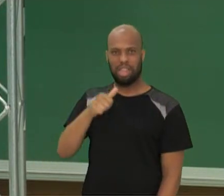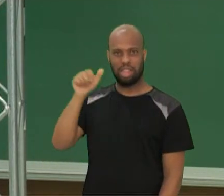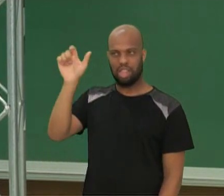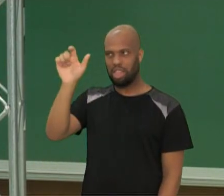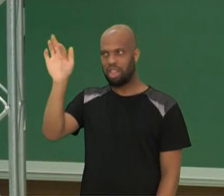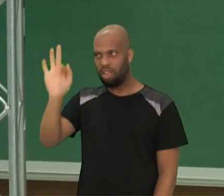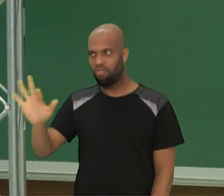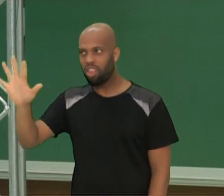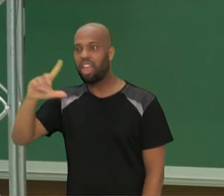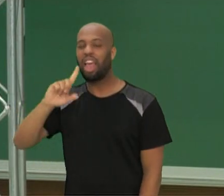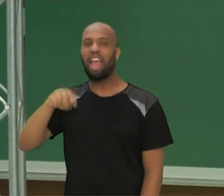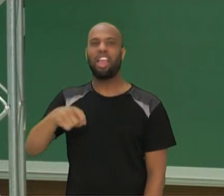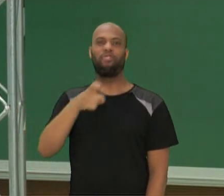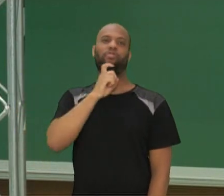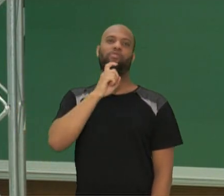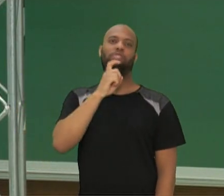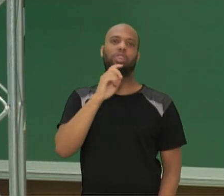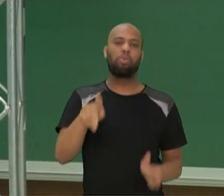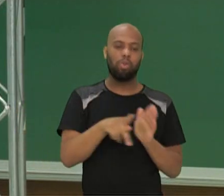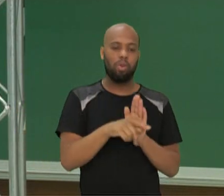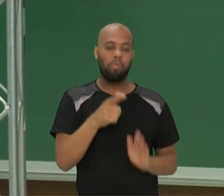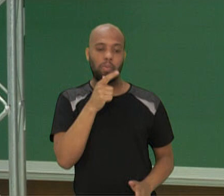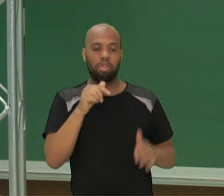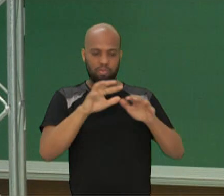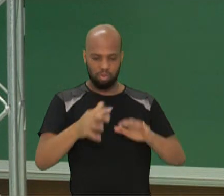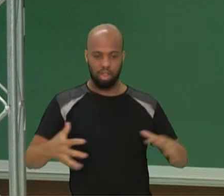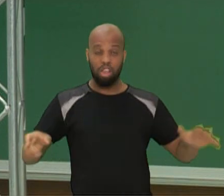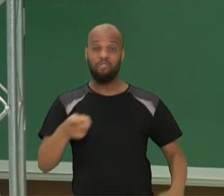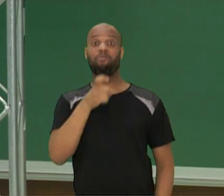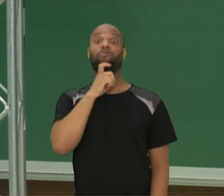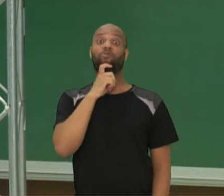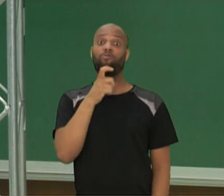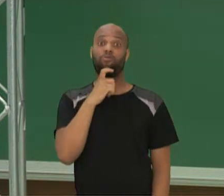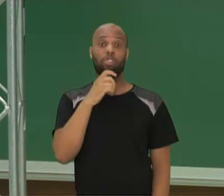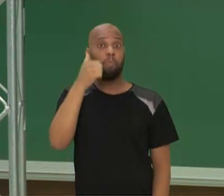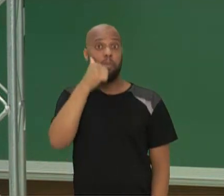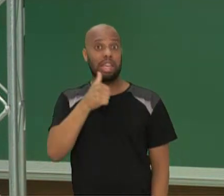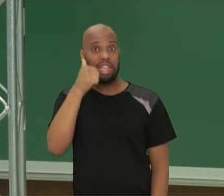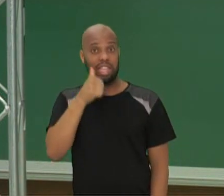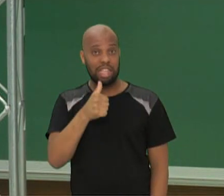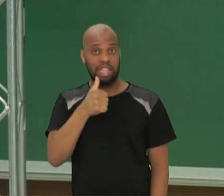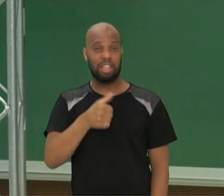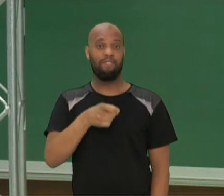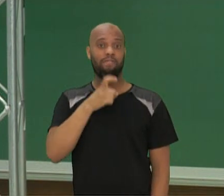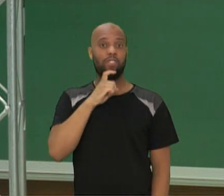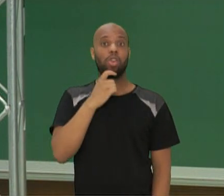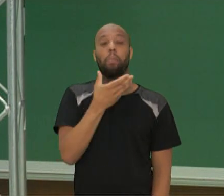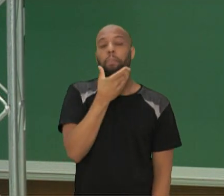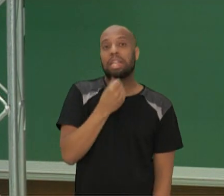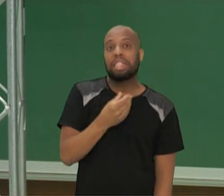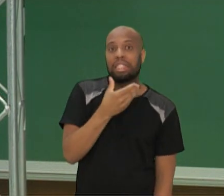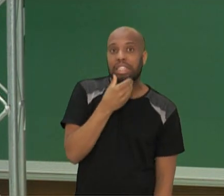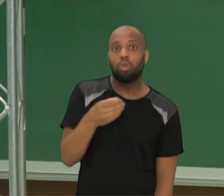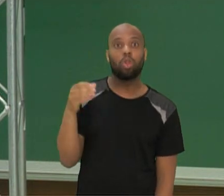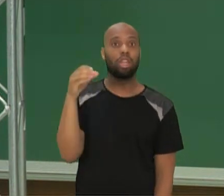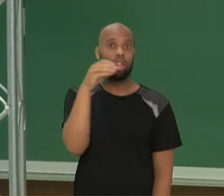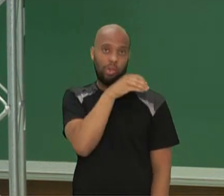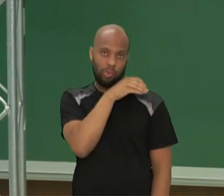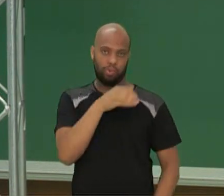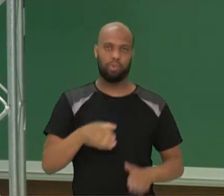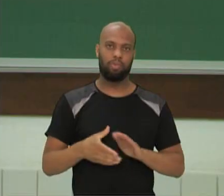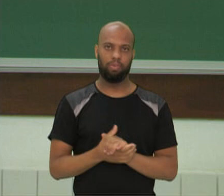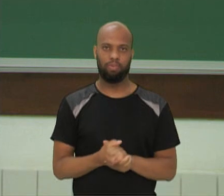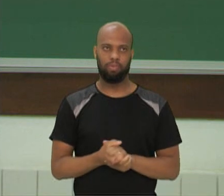do resfriamento das águas do Oceano Pacífico. Então, o El Niño, o aquecimento, Laninha, o